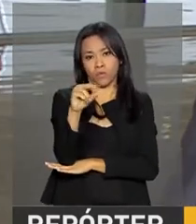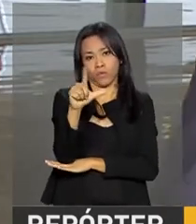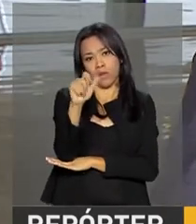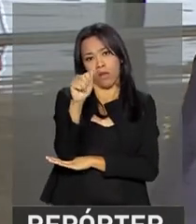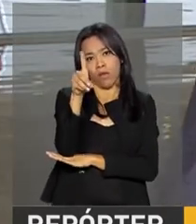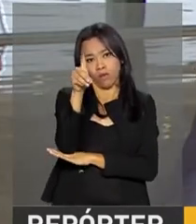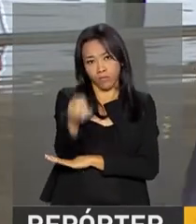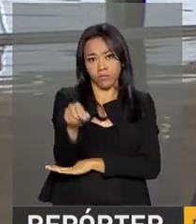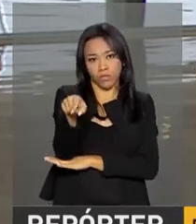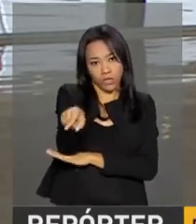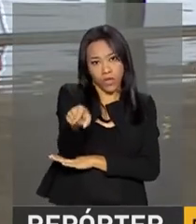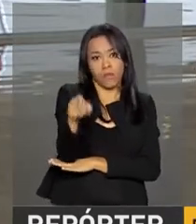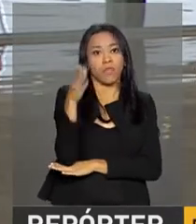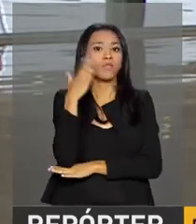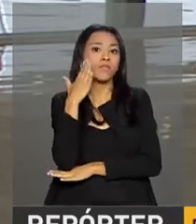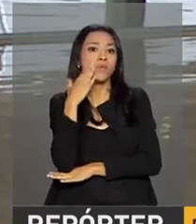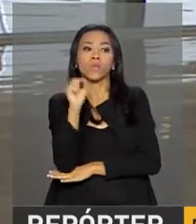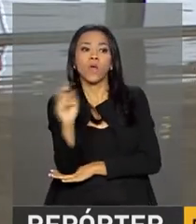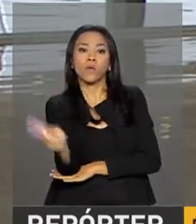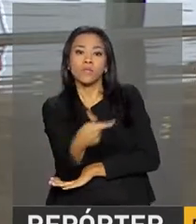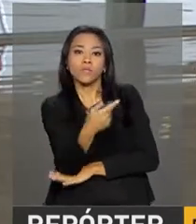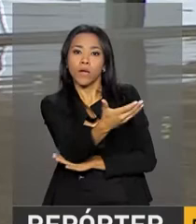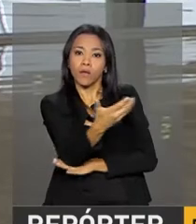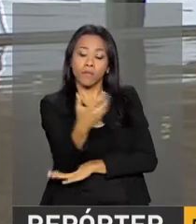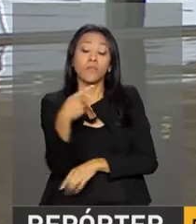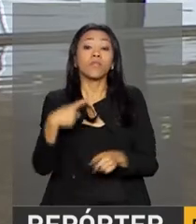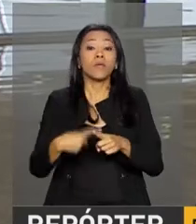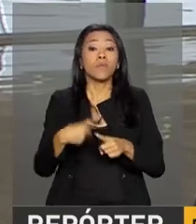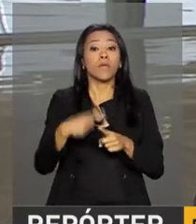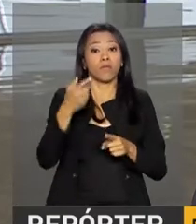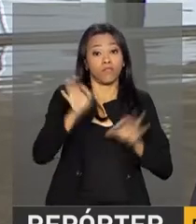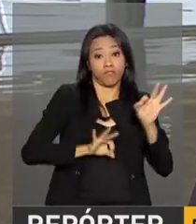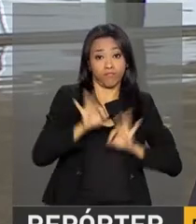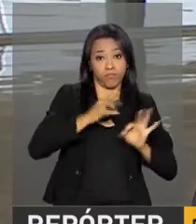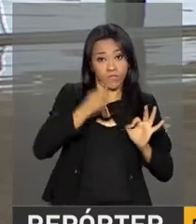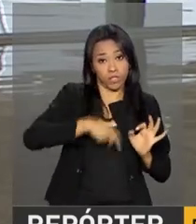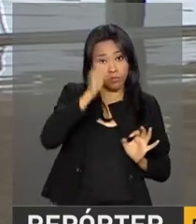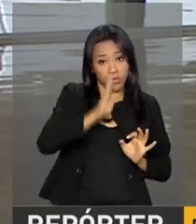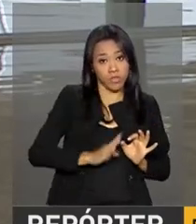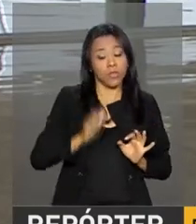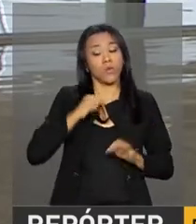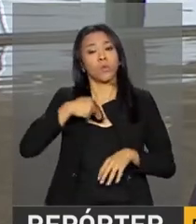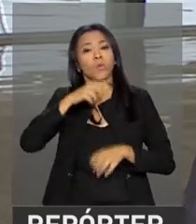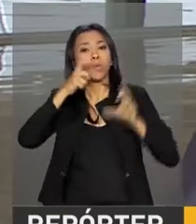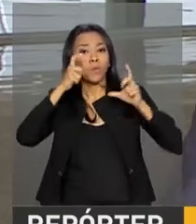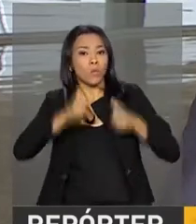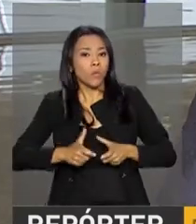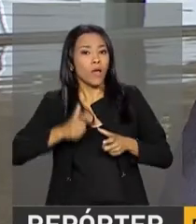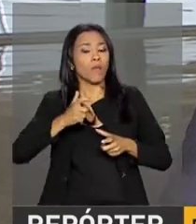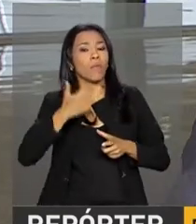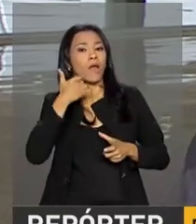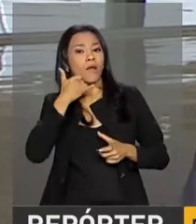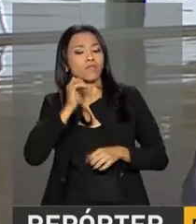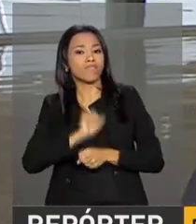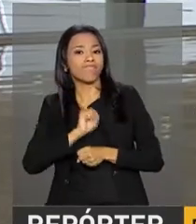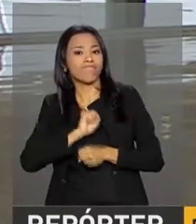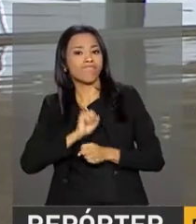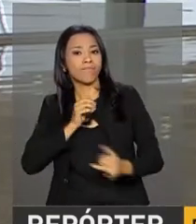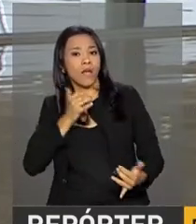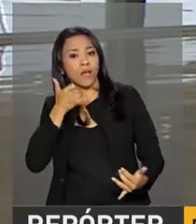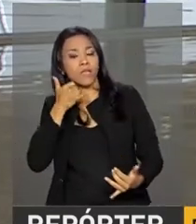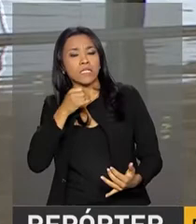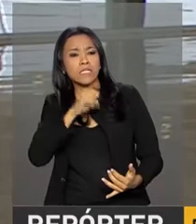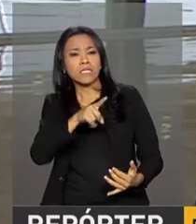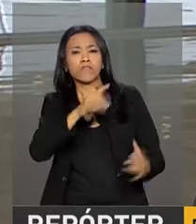das Relações Exteriores do Brasil também montou um esquema emergencial de atendimento e aí os parentes que estão com dificuldade